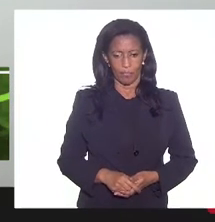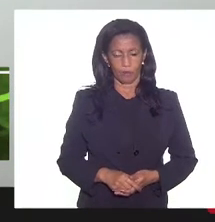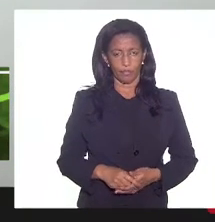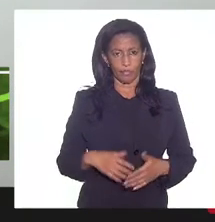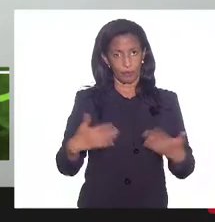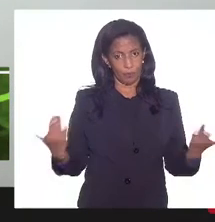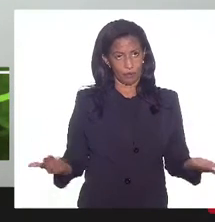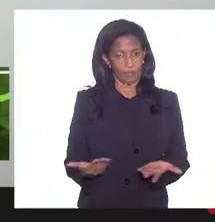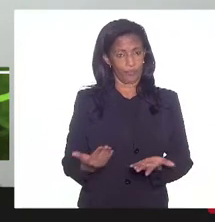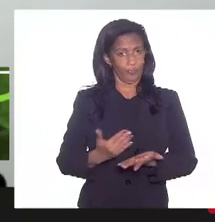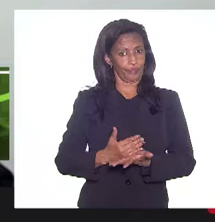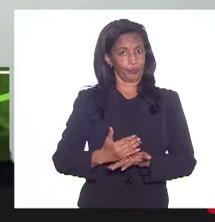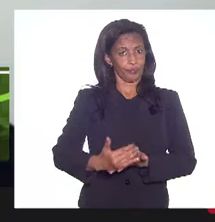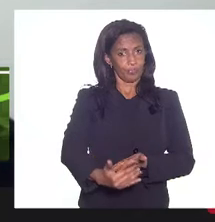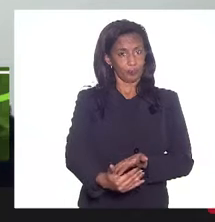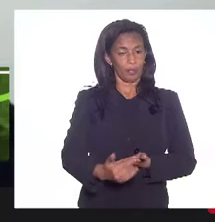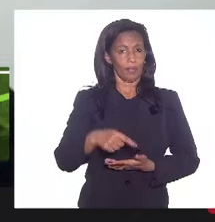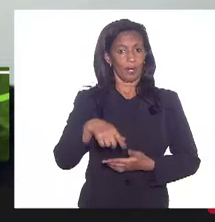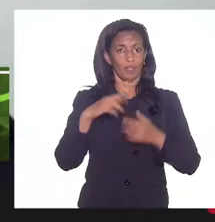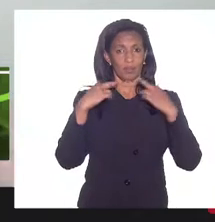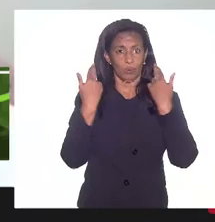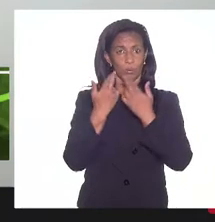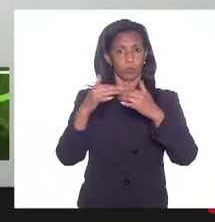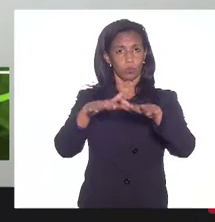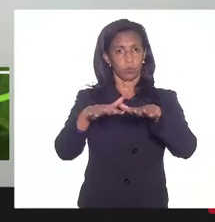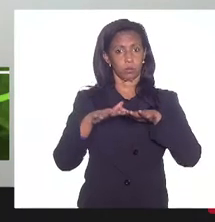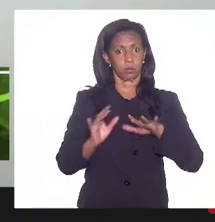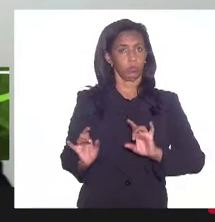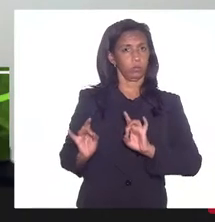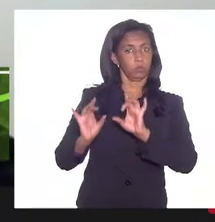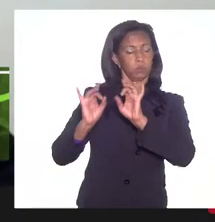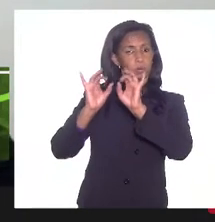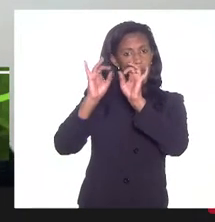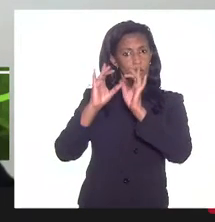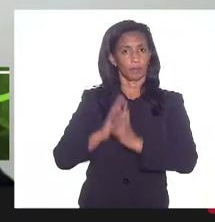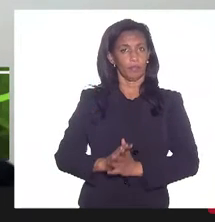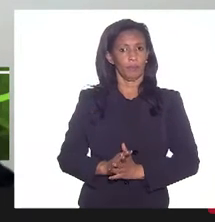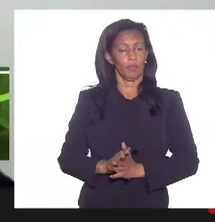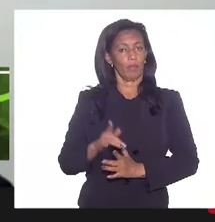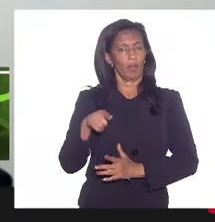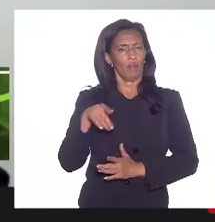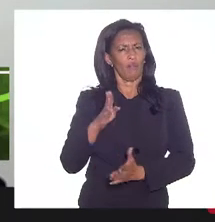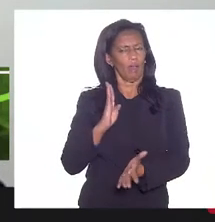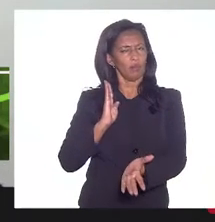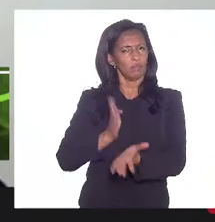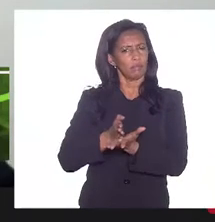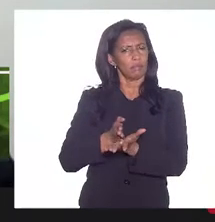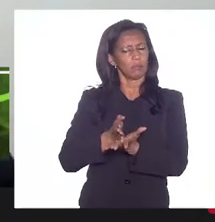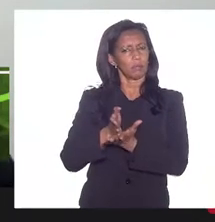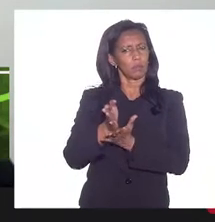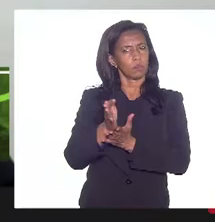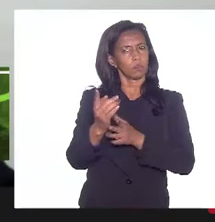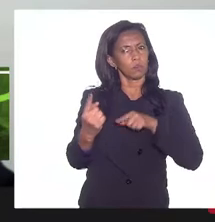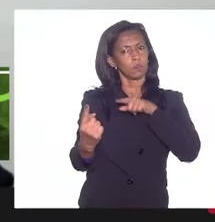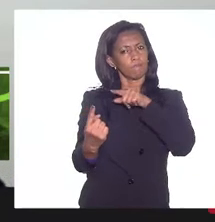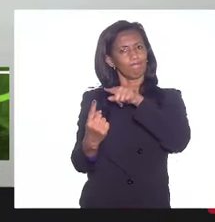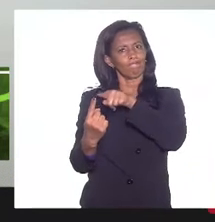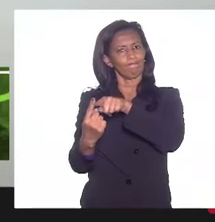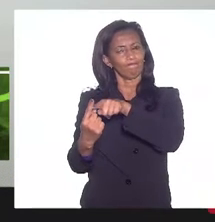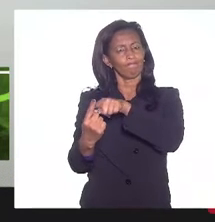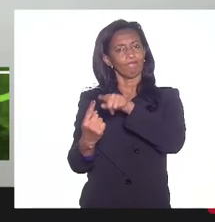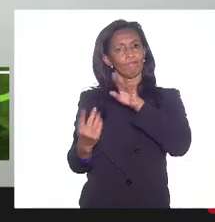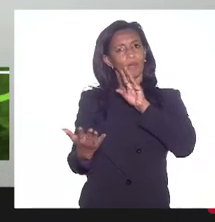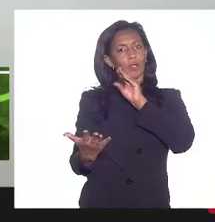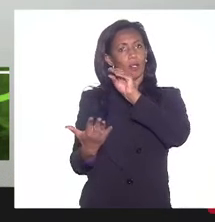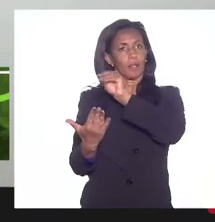saída que essa audiência pública vai na direção da implementação